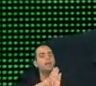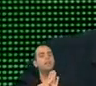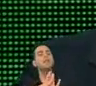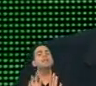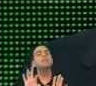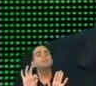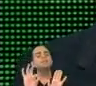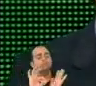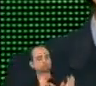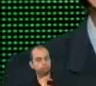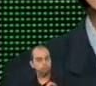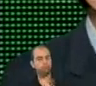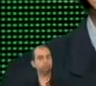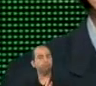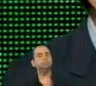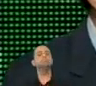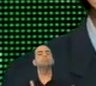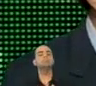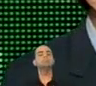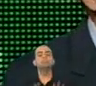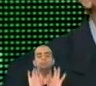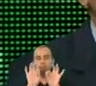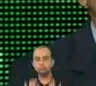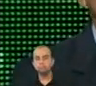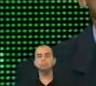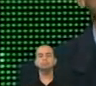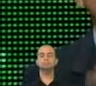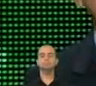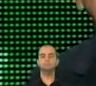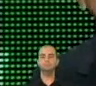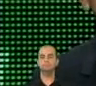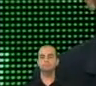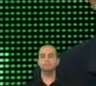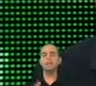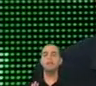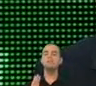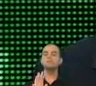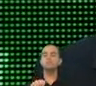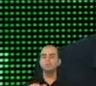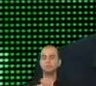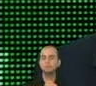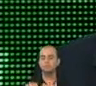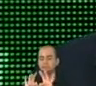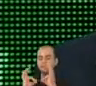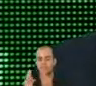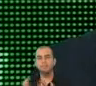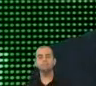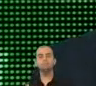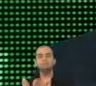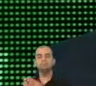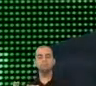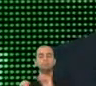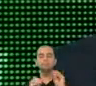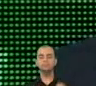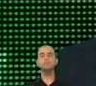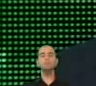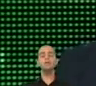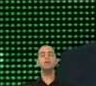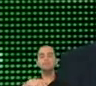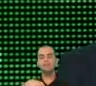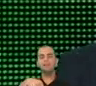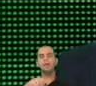Real, né, a Lei de Responsabilidade Fiscal, a consolidação da ajuda, das transferências das famílias